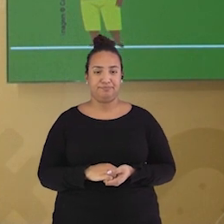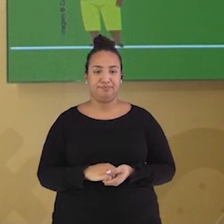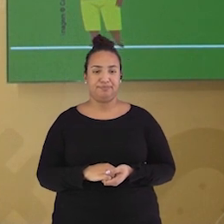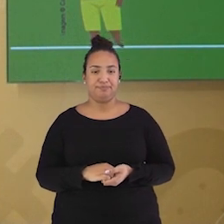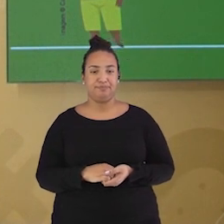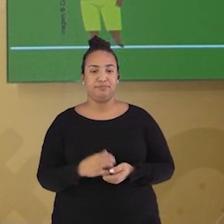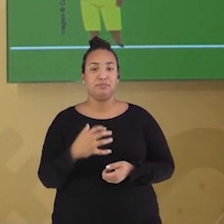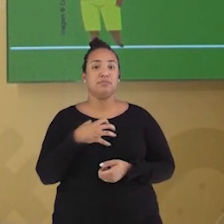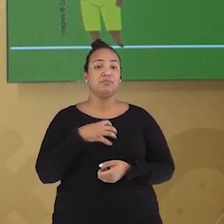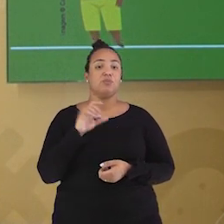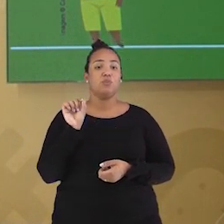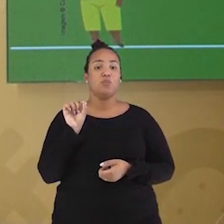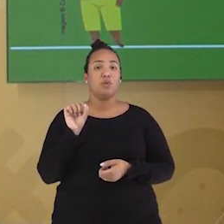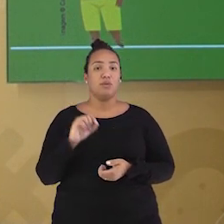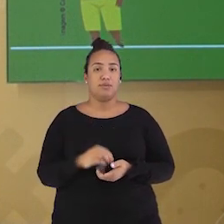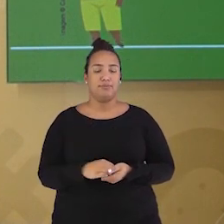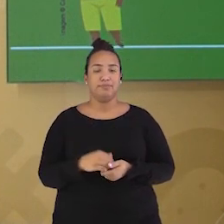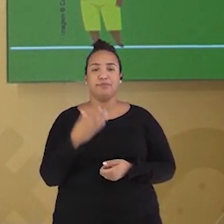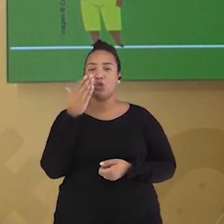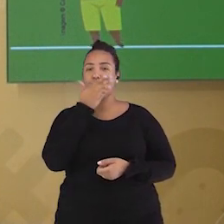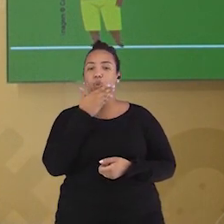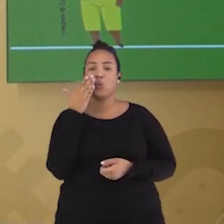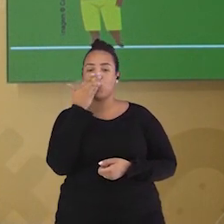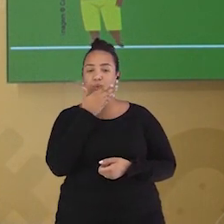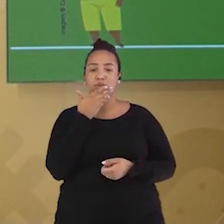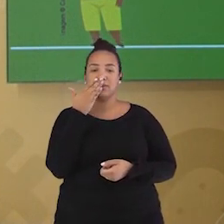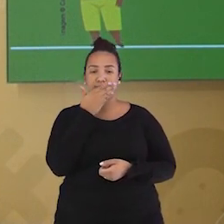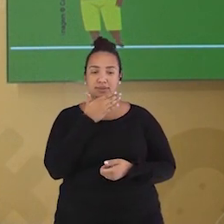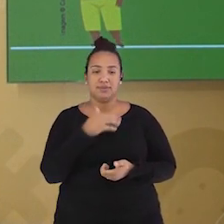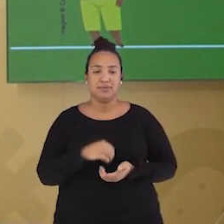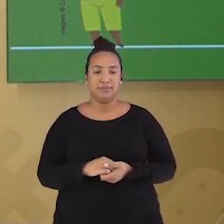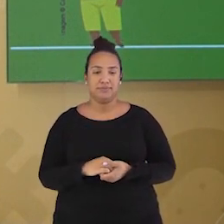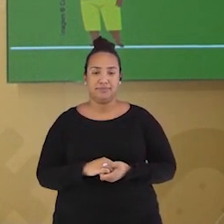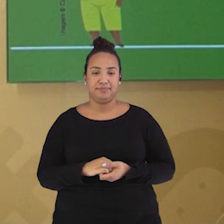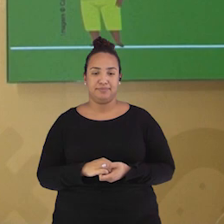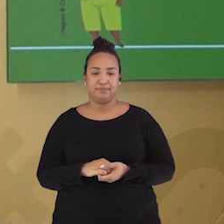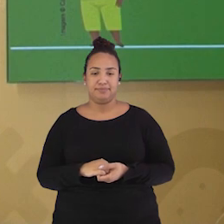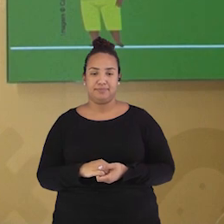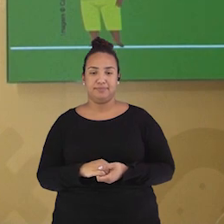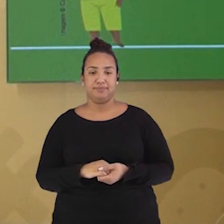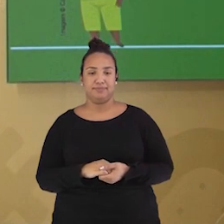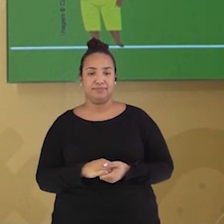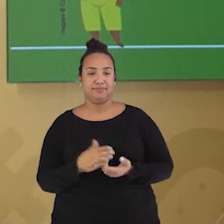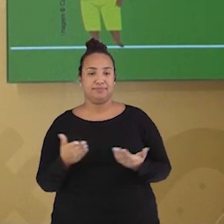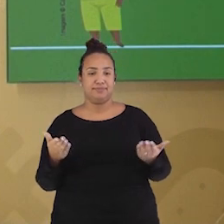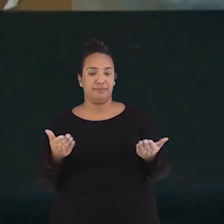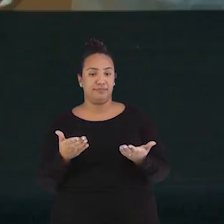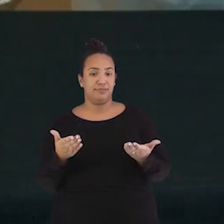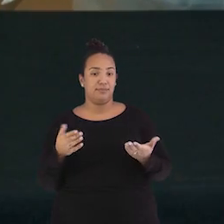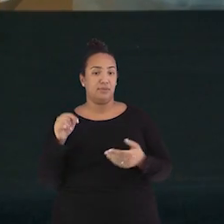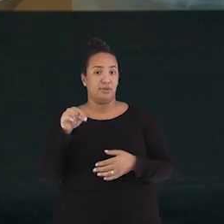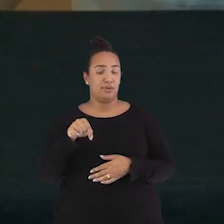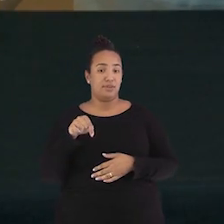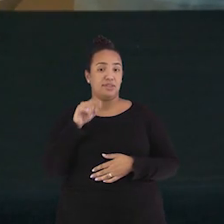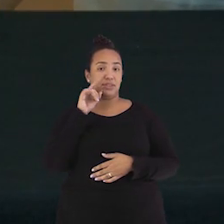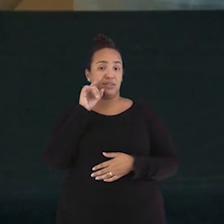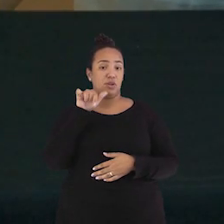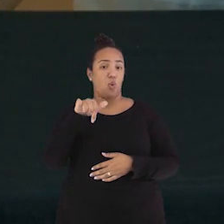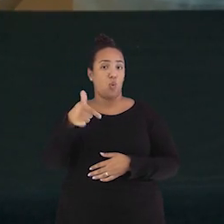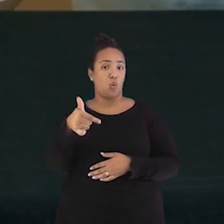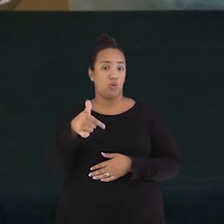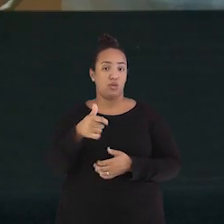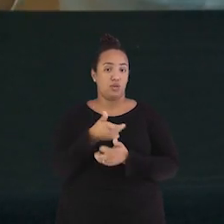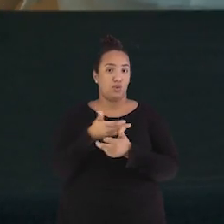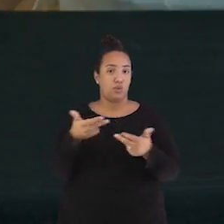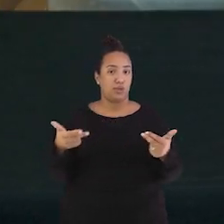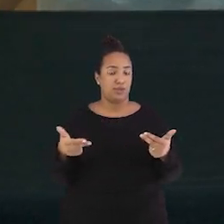O que você sentiu, Thalita? Doce. Doce, né? Agora, nós vamos colocar a mãozinha dela aqui na